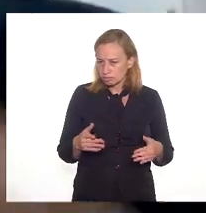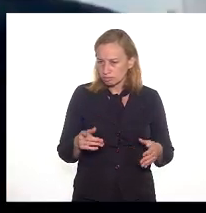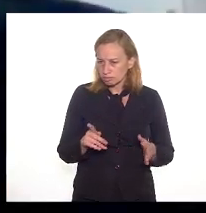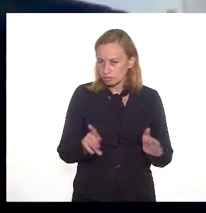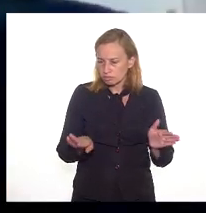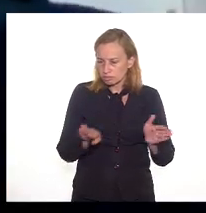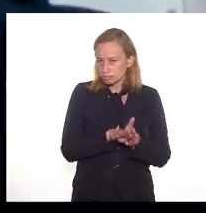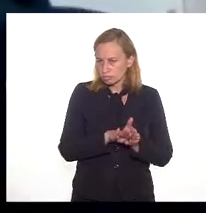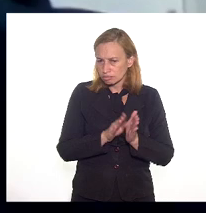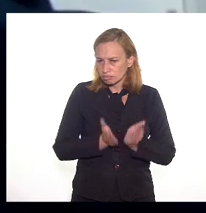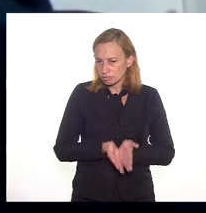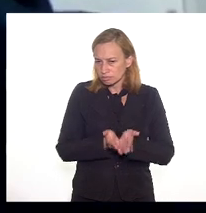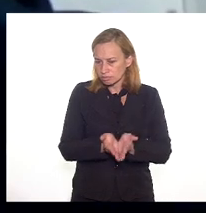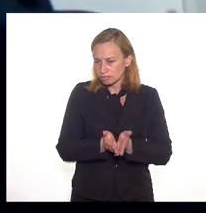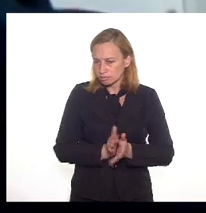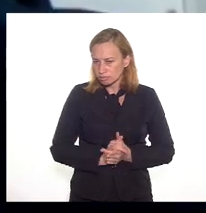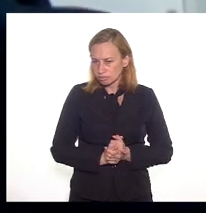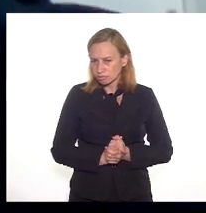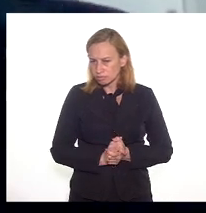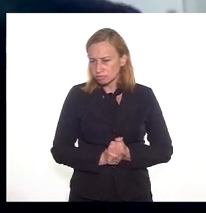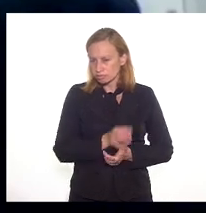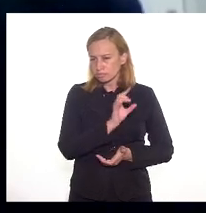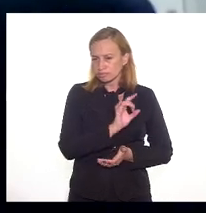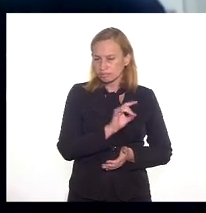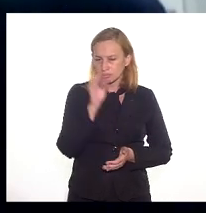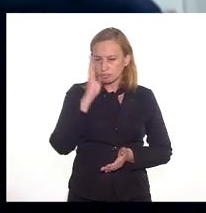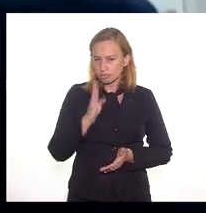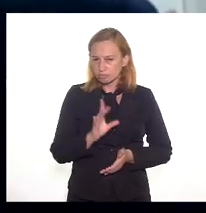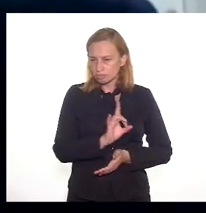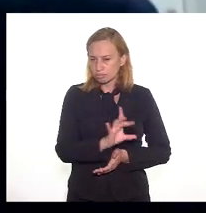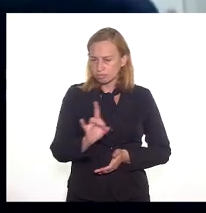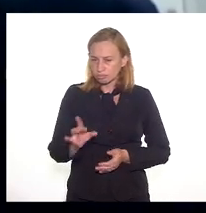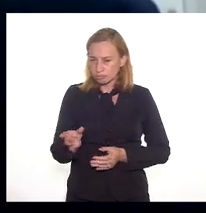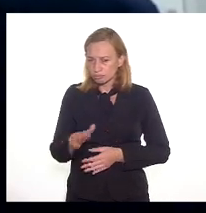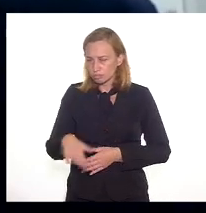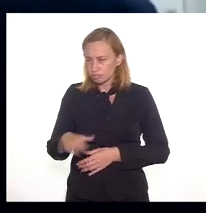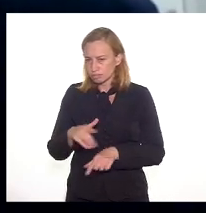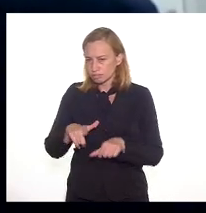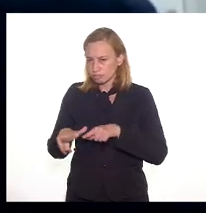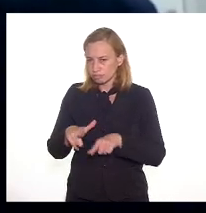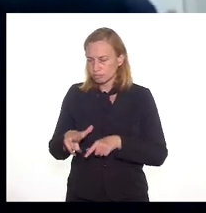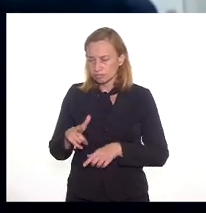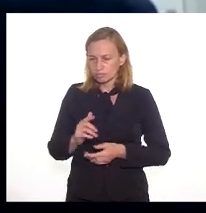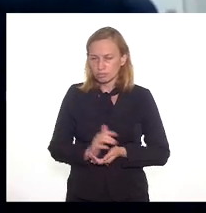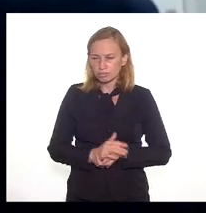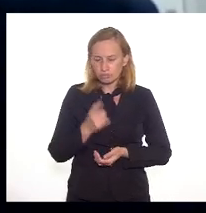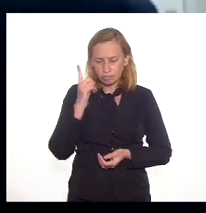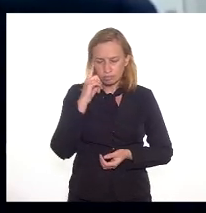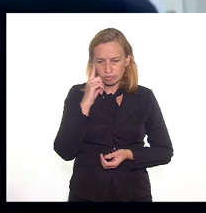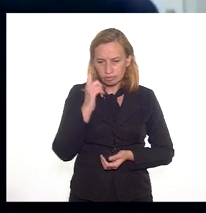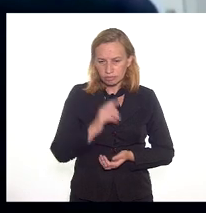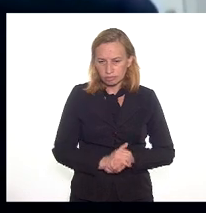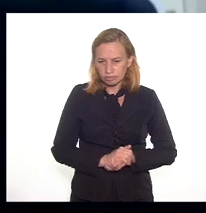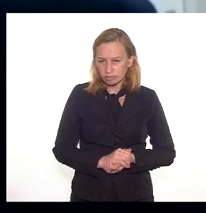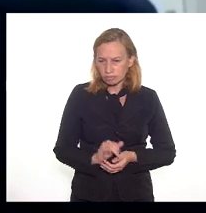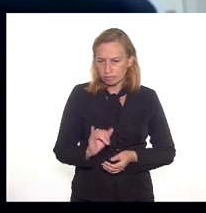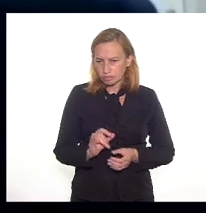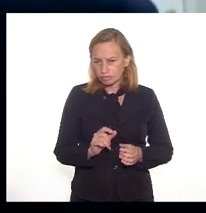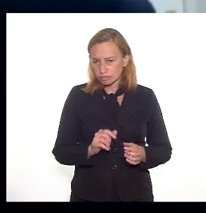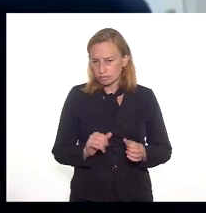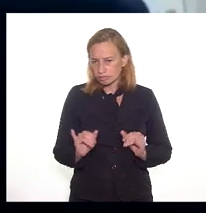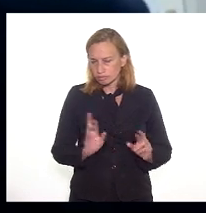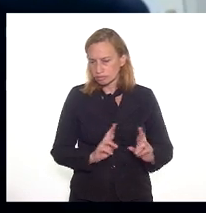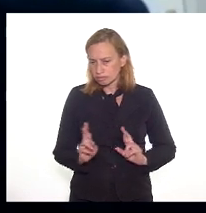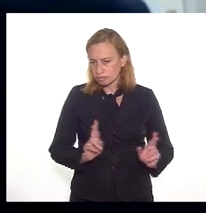isso vai ser caso a caso com a disponibilidade do mercado. Mas a gente tem multas pesadas com relação ao não cumprimento